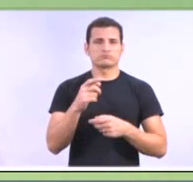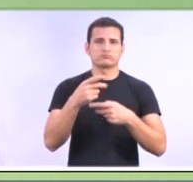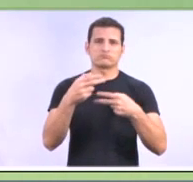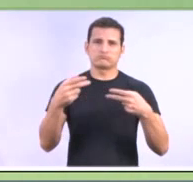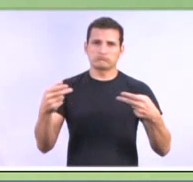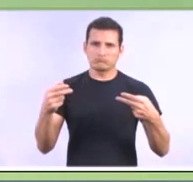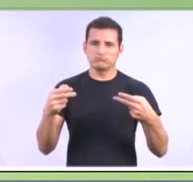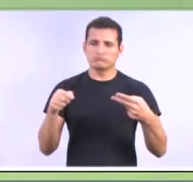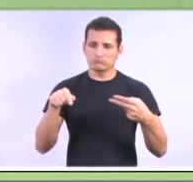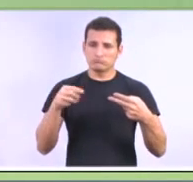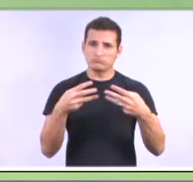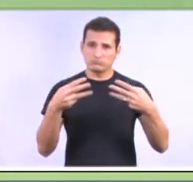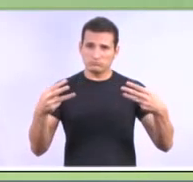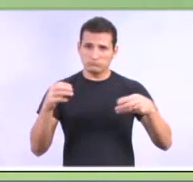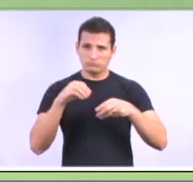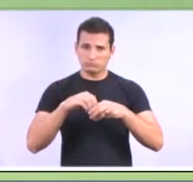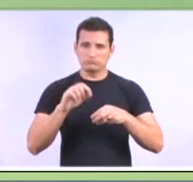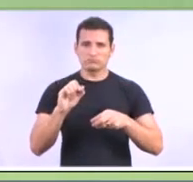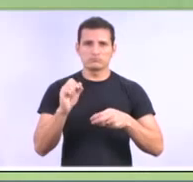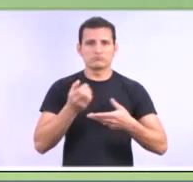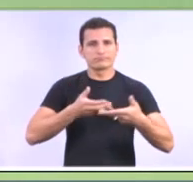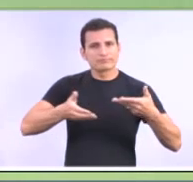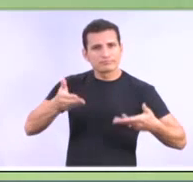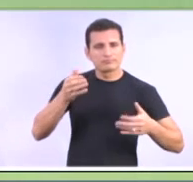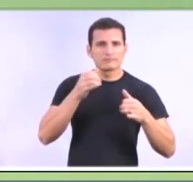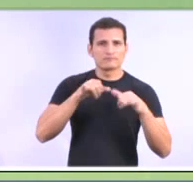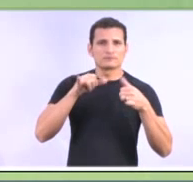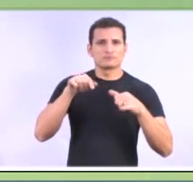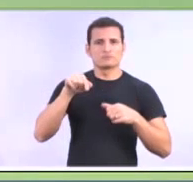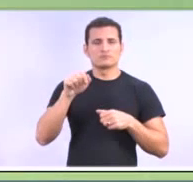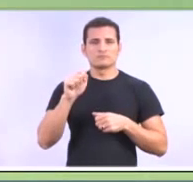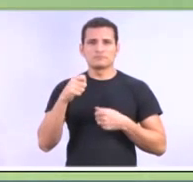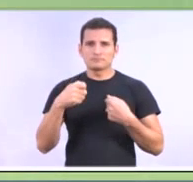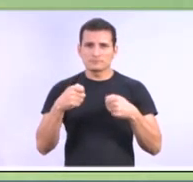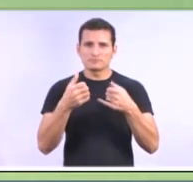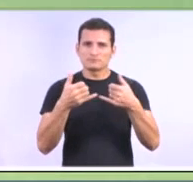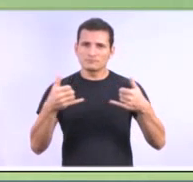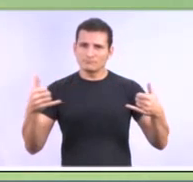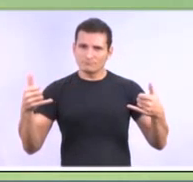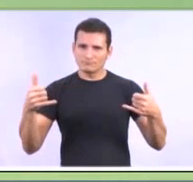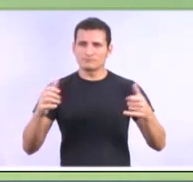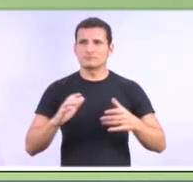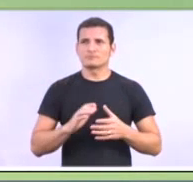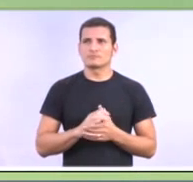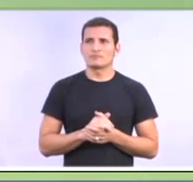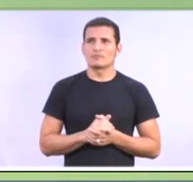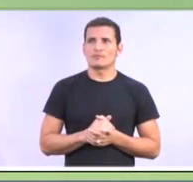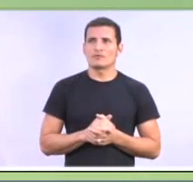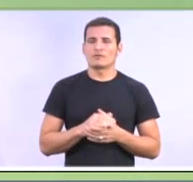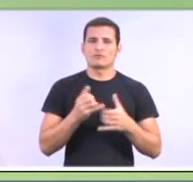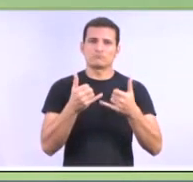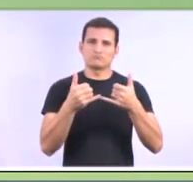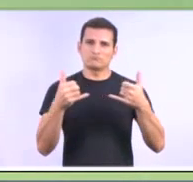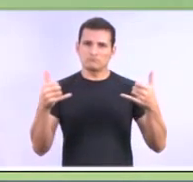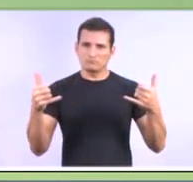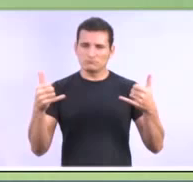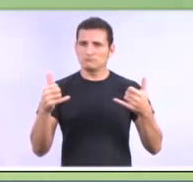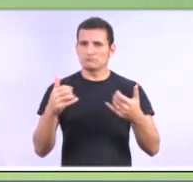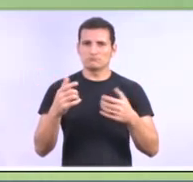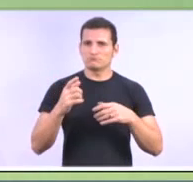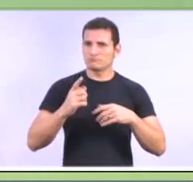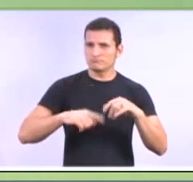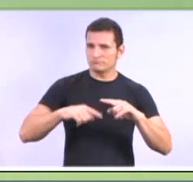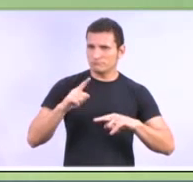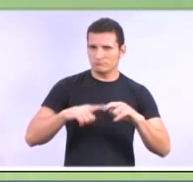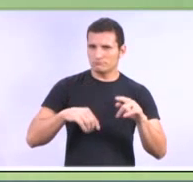trocar informações entre si. Elas necessitam de meios físicos que os conectem. Um cabo de algum material ou o próprio